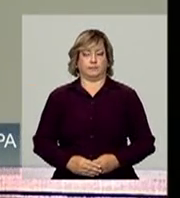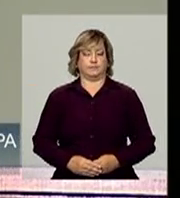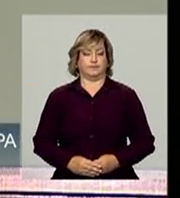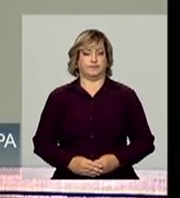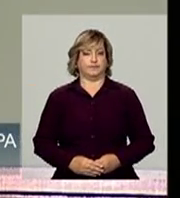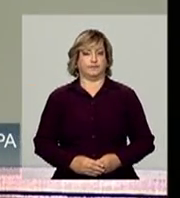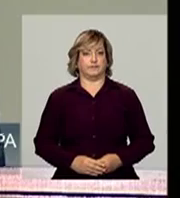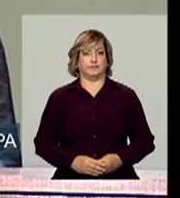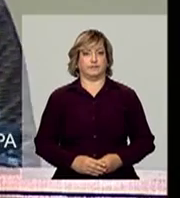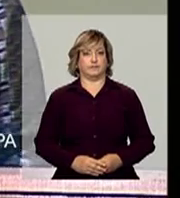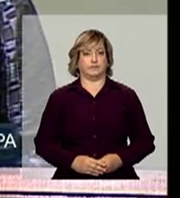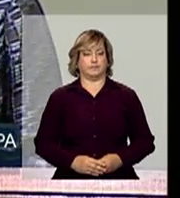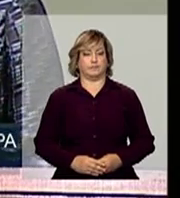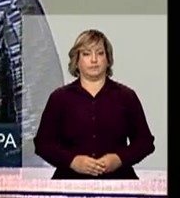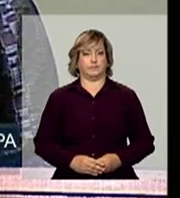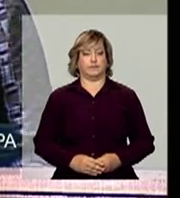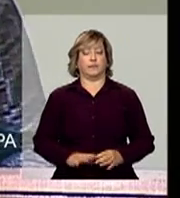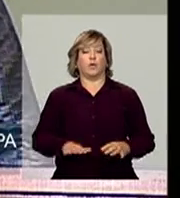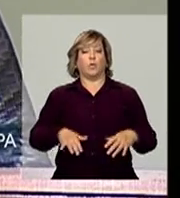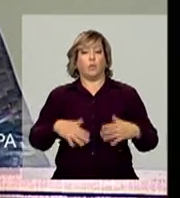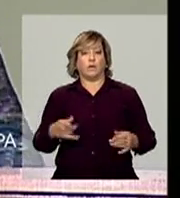Ao realizar essa tarefa,